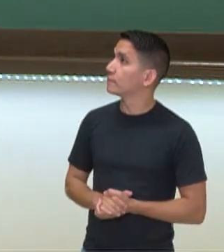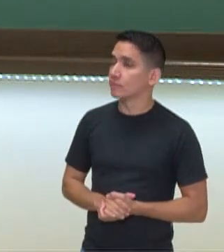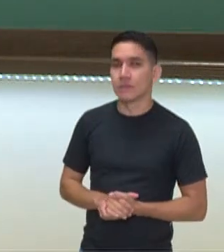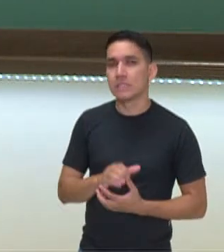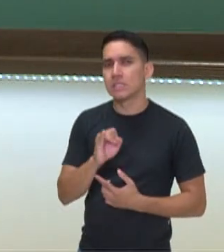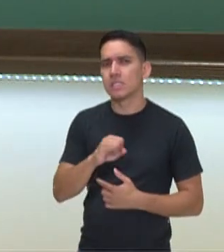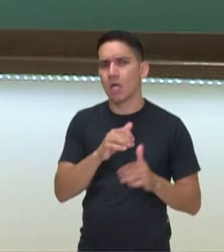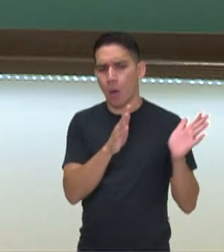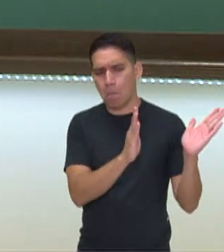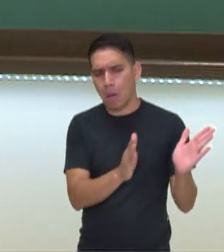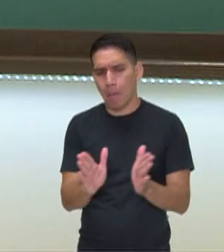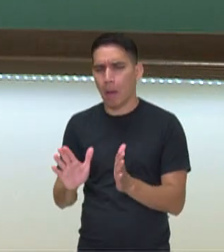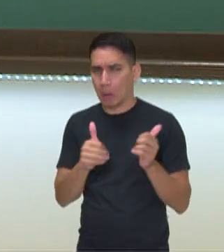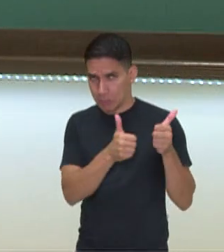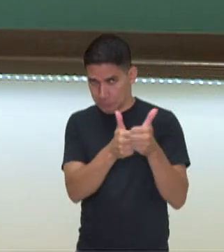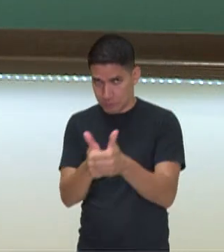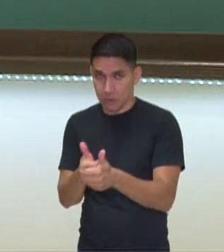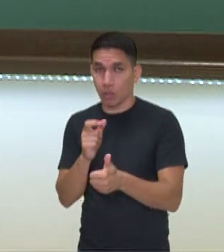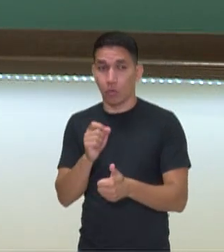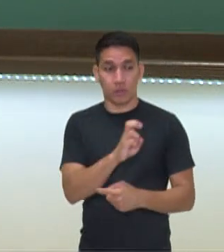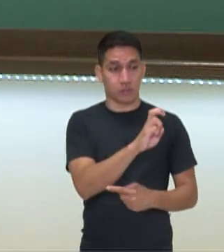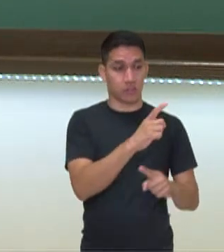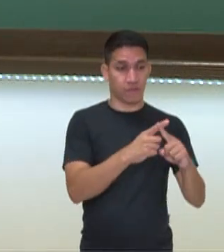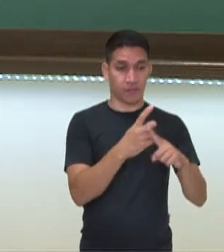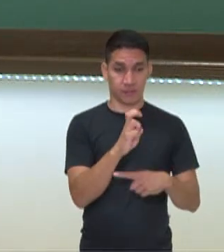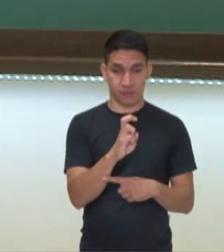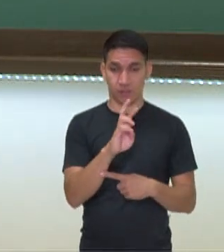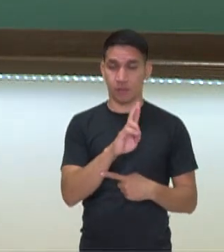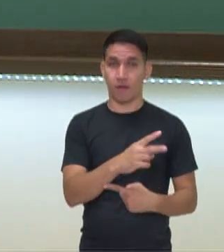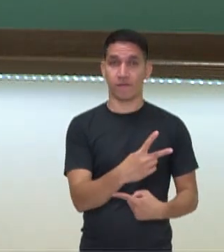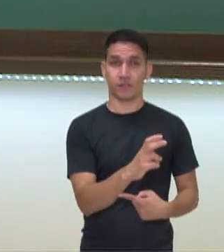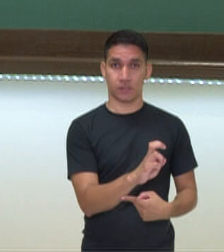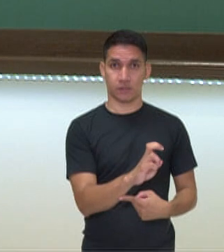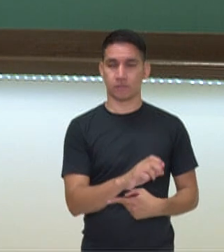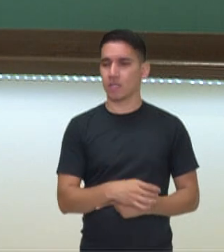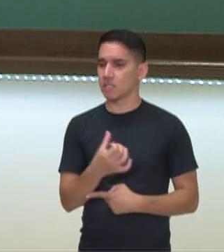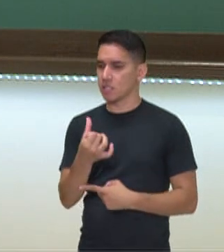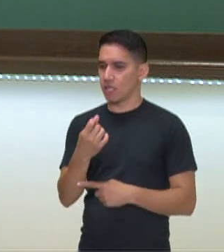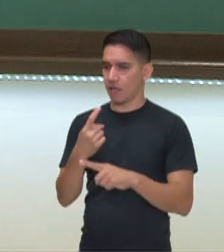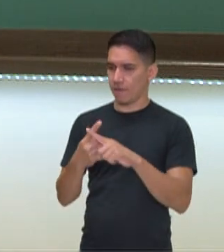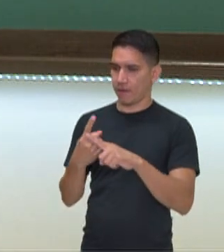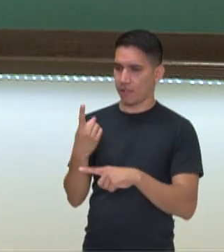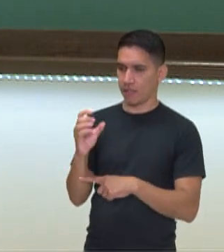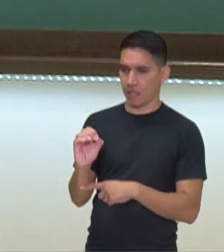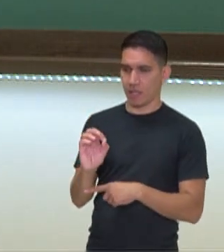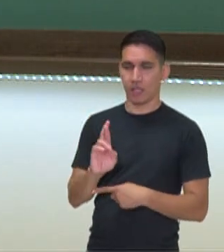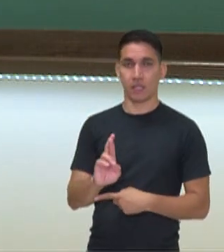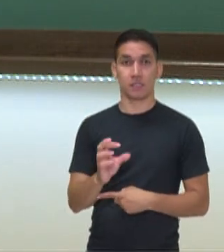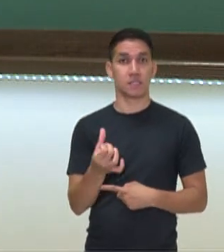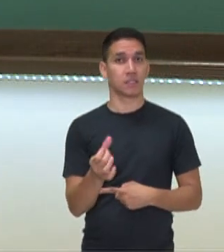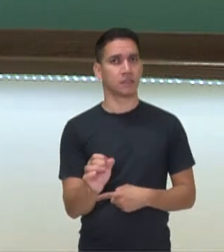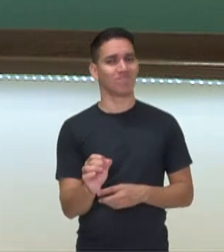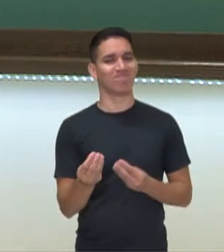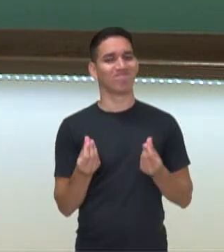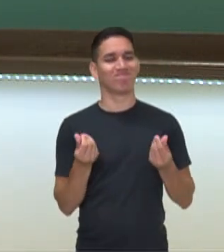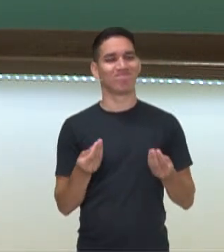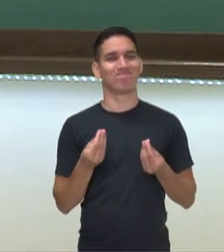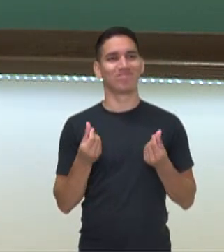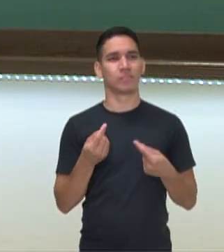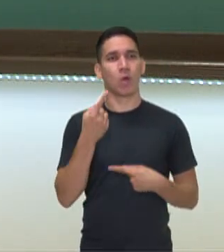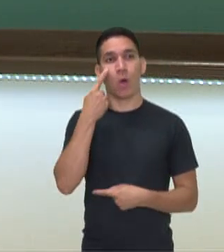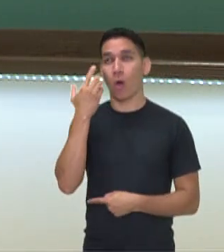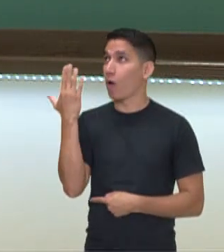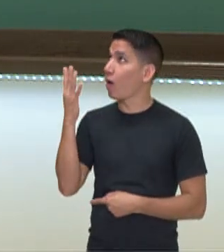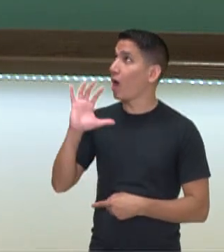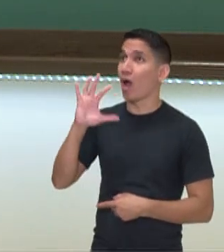Se eu obedecer a ordem, 5 vezes 5, 25. 6 vezes 10, 60. Mas olha o que aconteceu aqui,